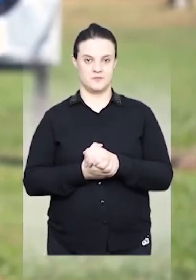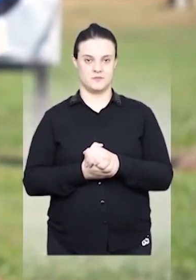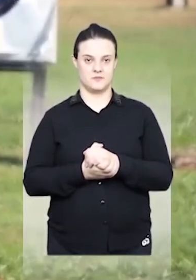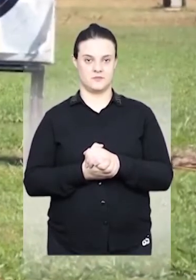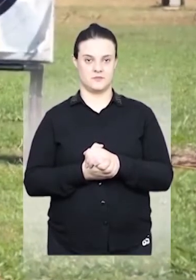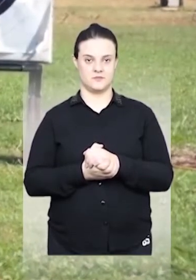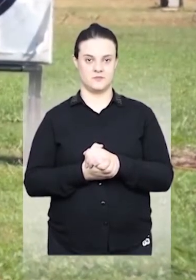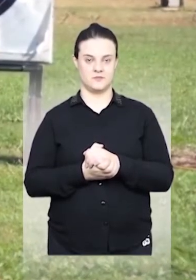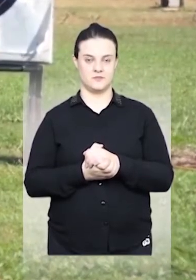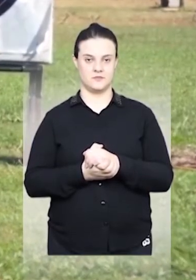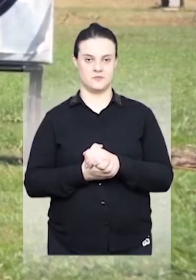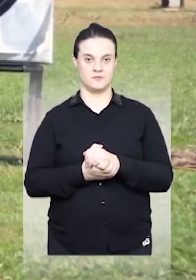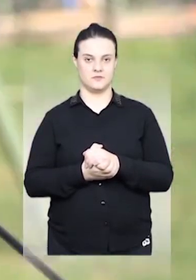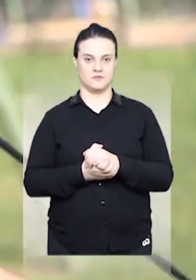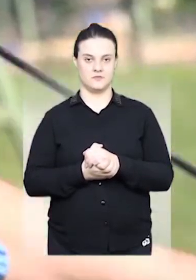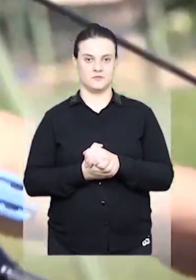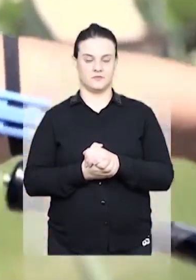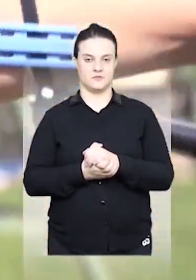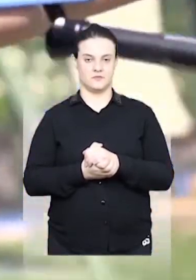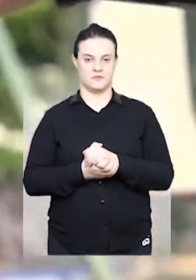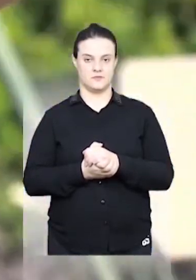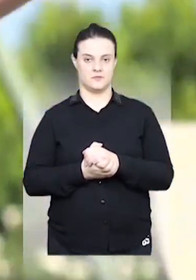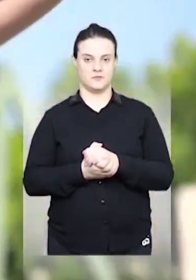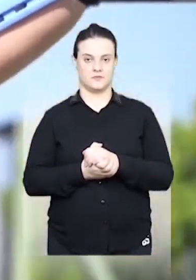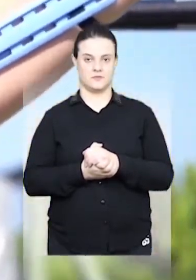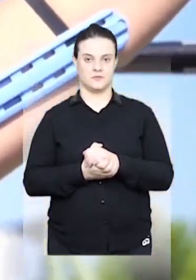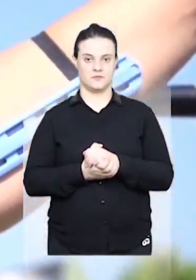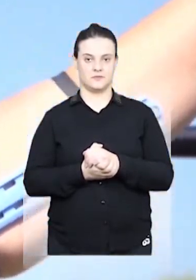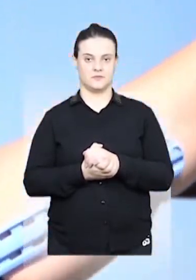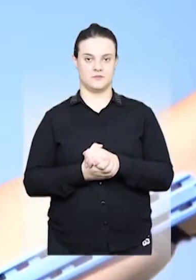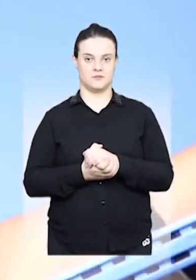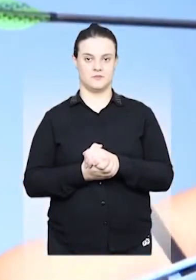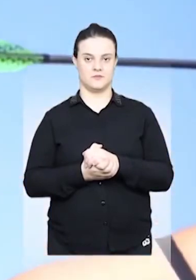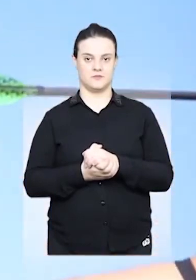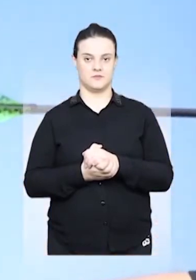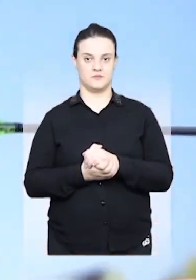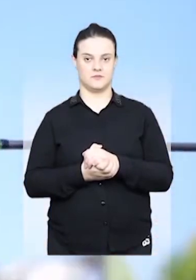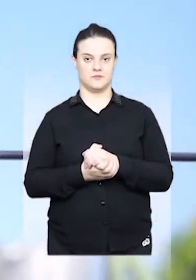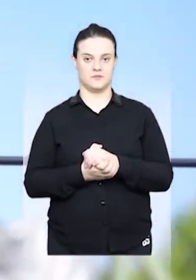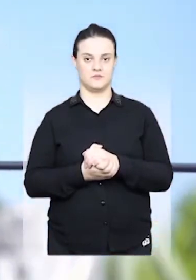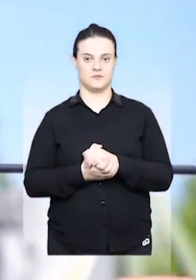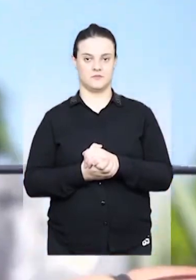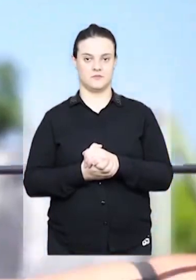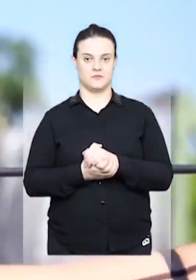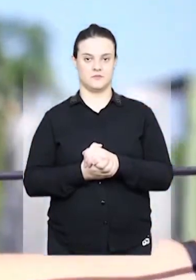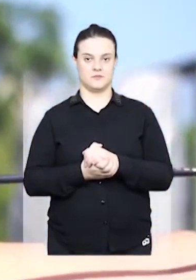Ela tensiona o arco, libera a flecha e acerta o centro de um alvo redondo colorido.